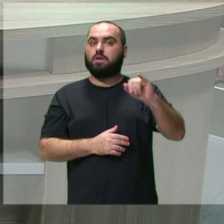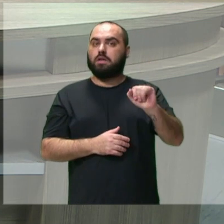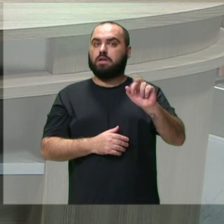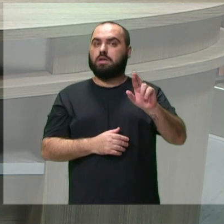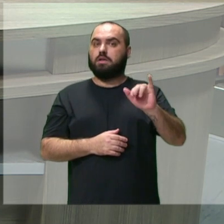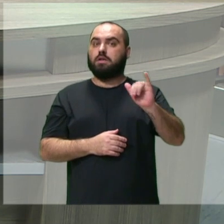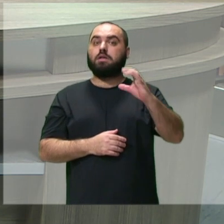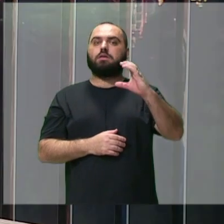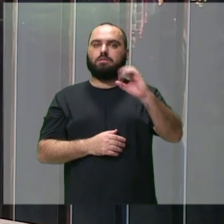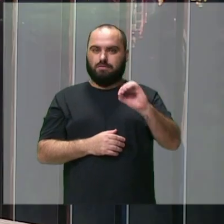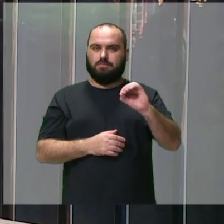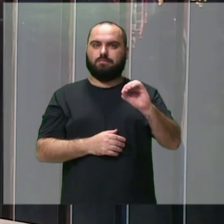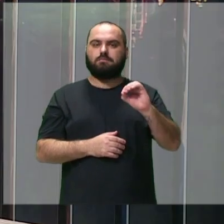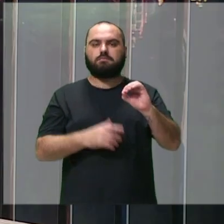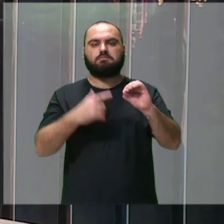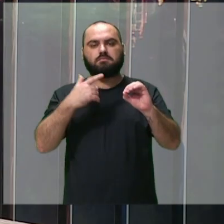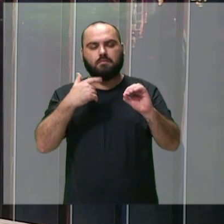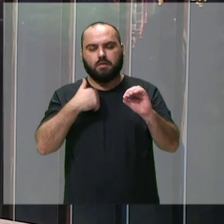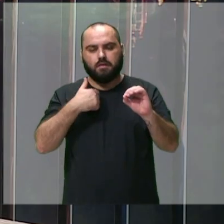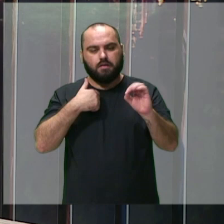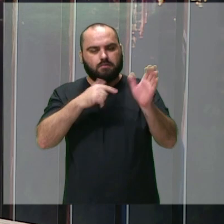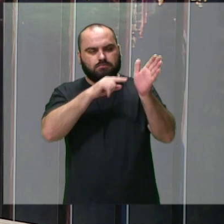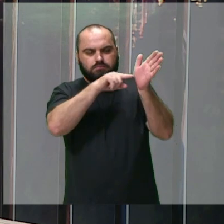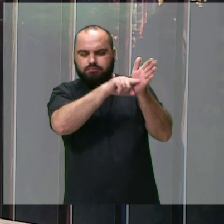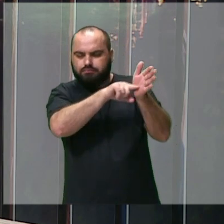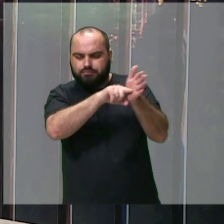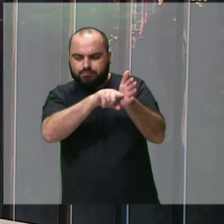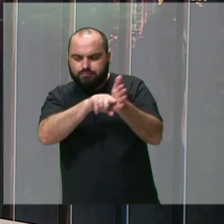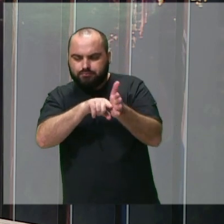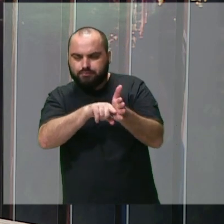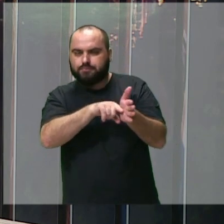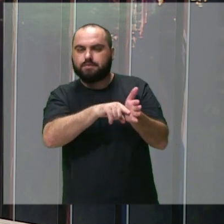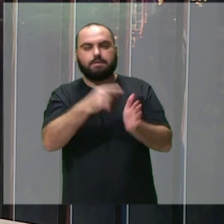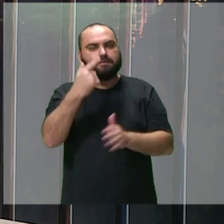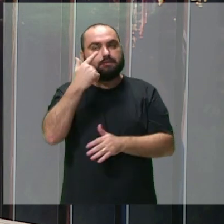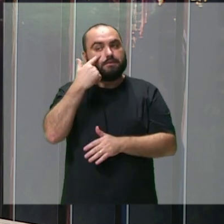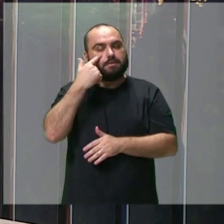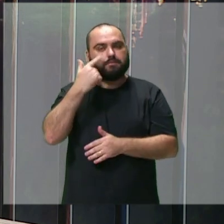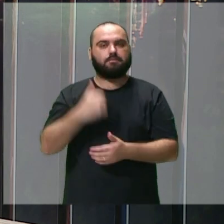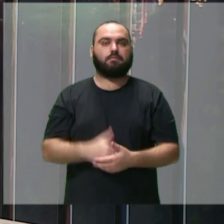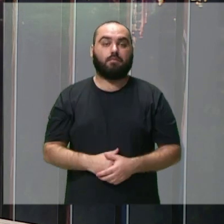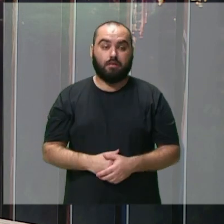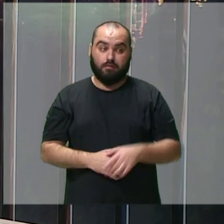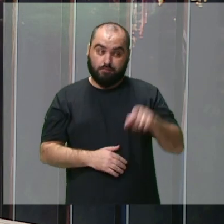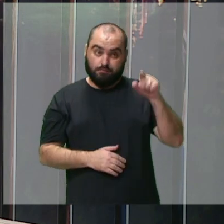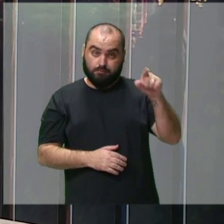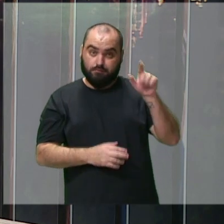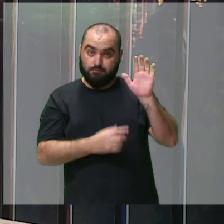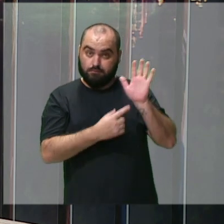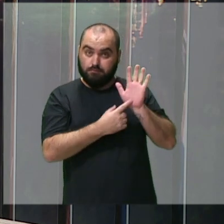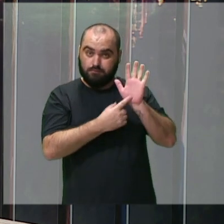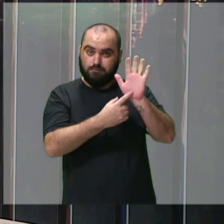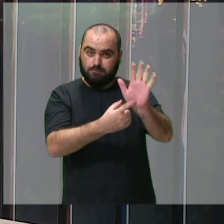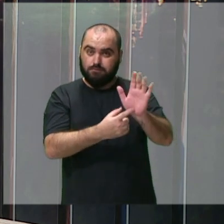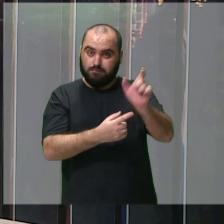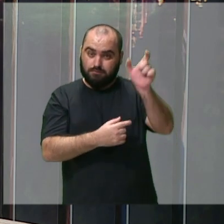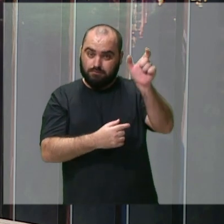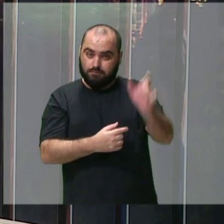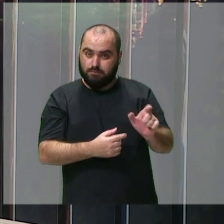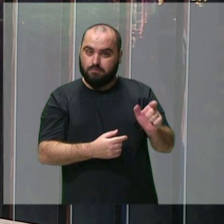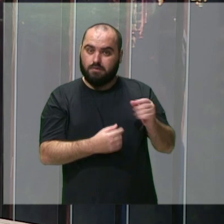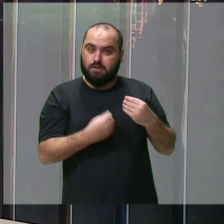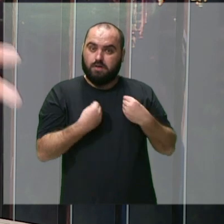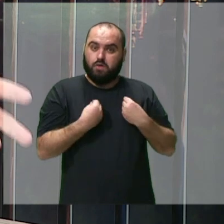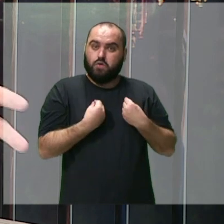as coisas, né? E eu estava um pouquinho pesquisando e eu vi que, por exemplo, nessa exposição que teve, que você doou